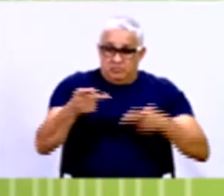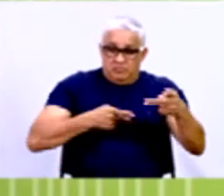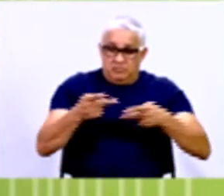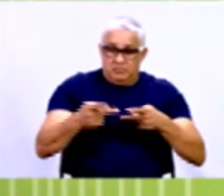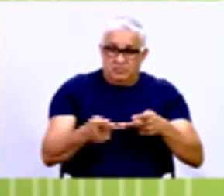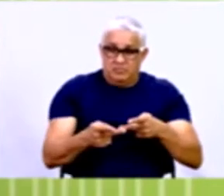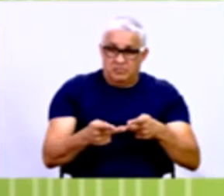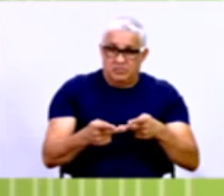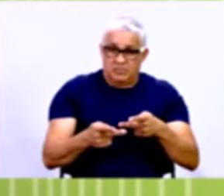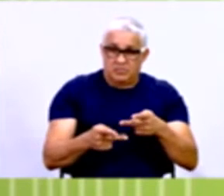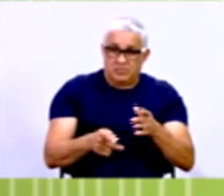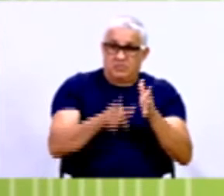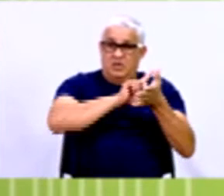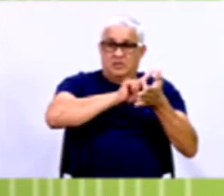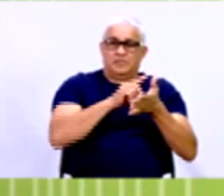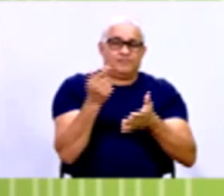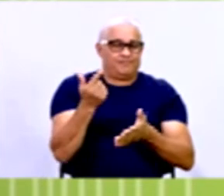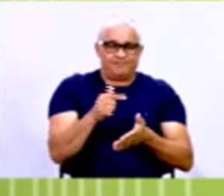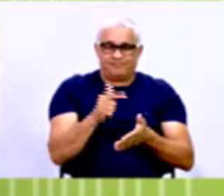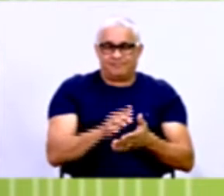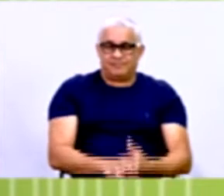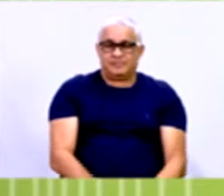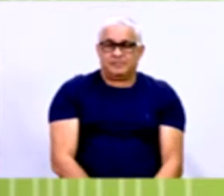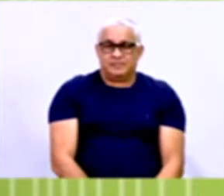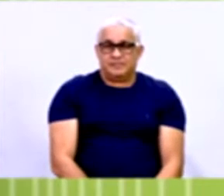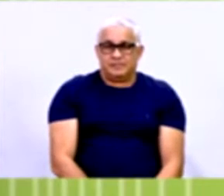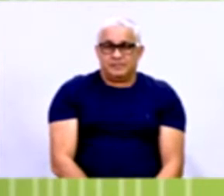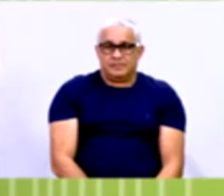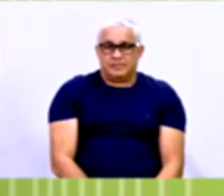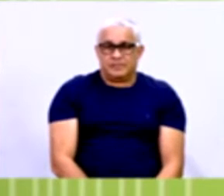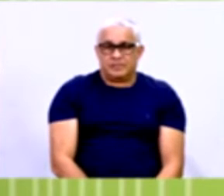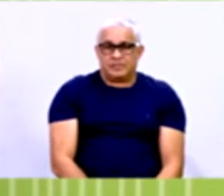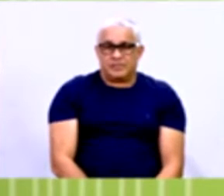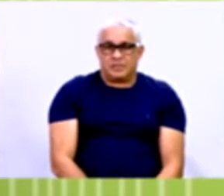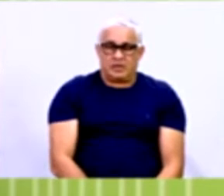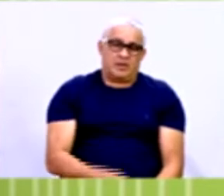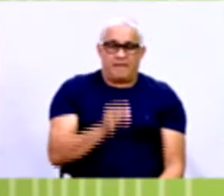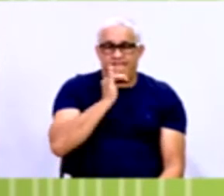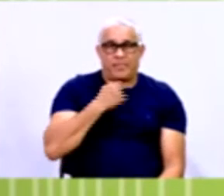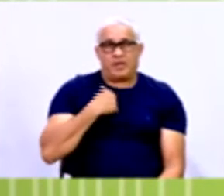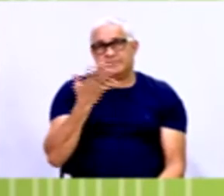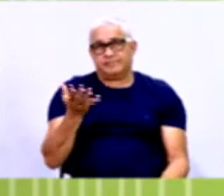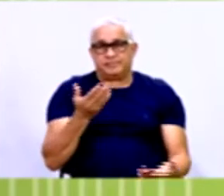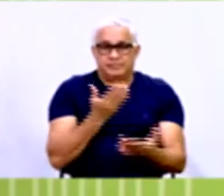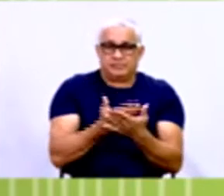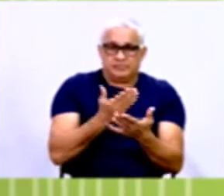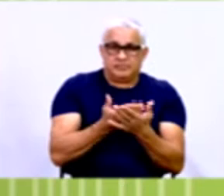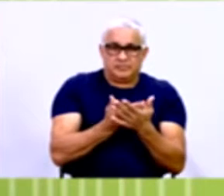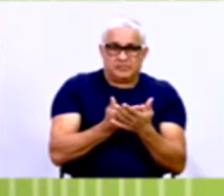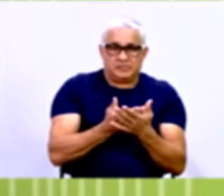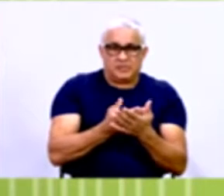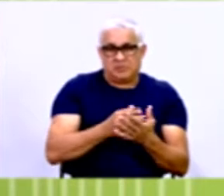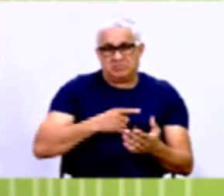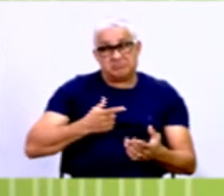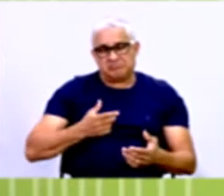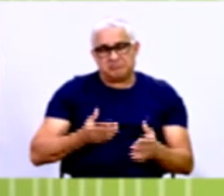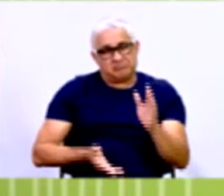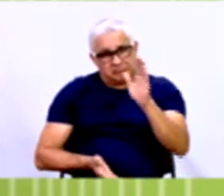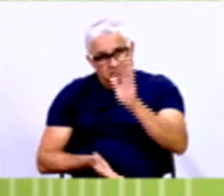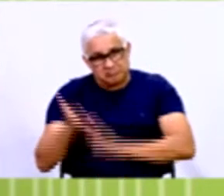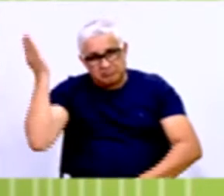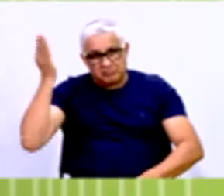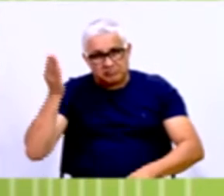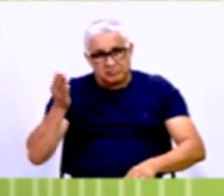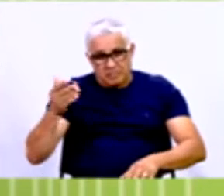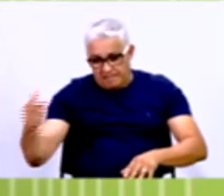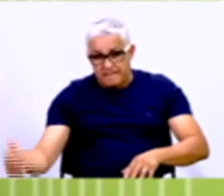algo não desejável, né? Ninguém fala assim, professor Willis, saindo daqui da aula, vamos sair ali para a gente quebrar a nossa perna? Isso não